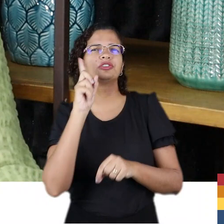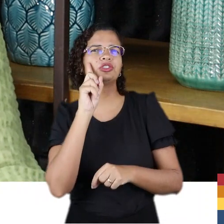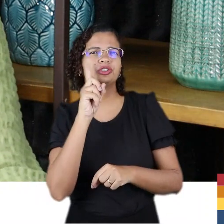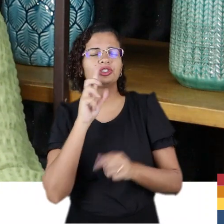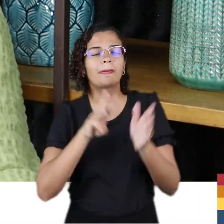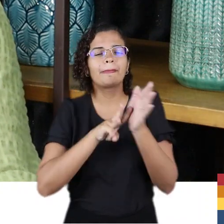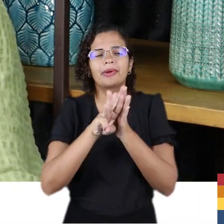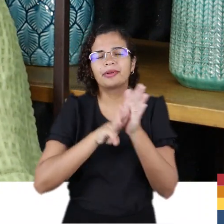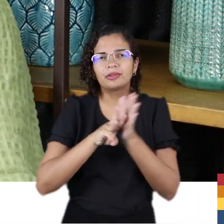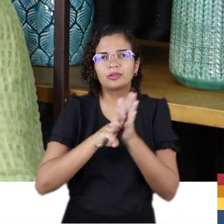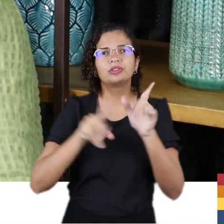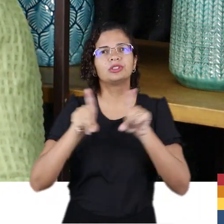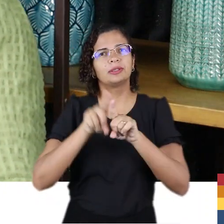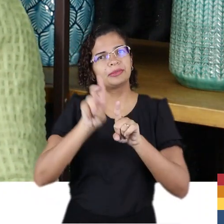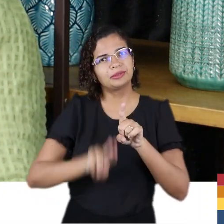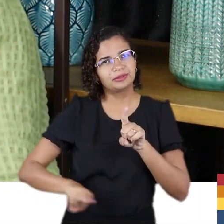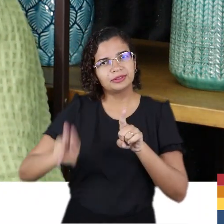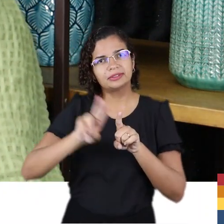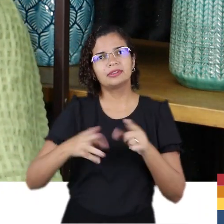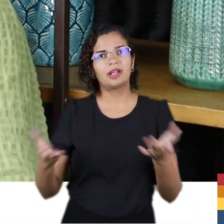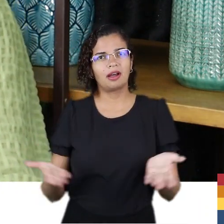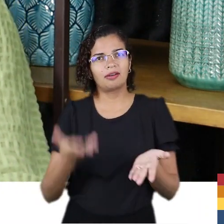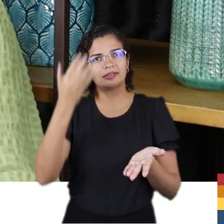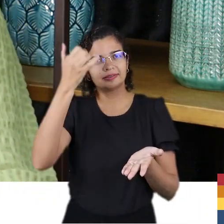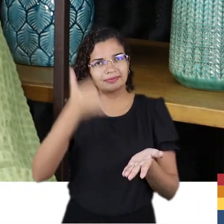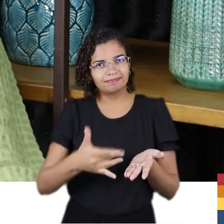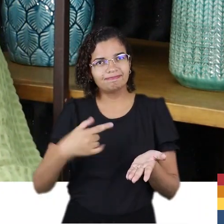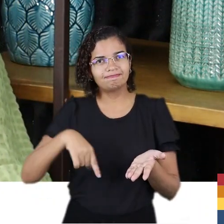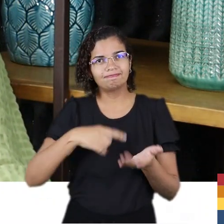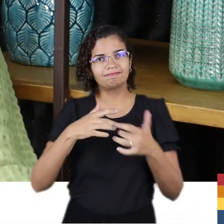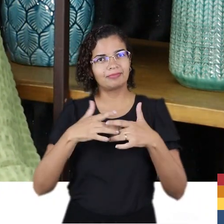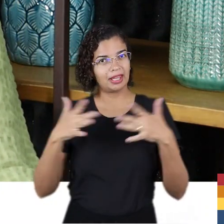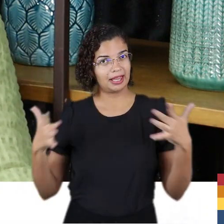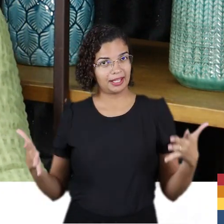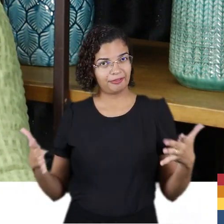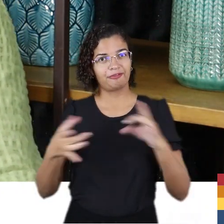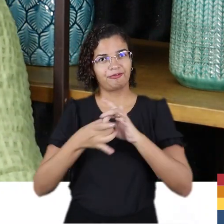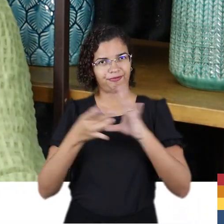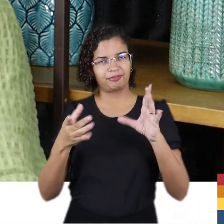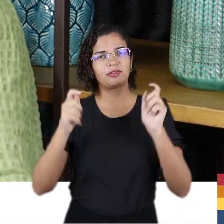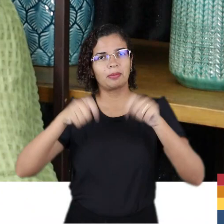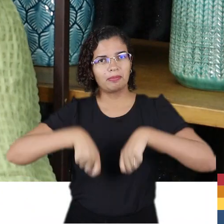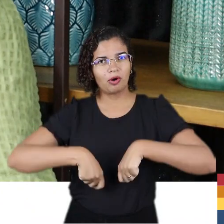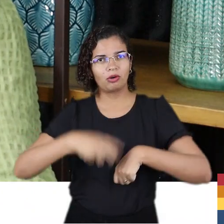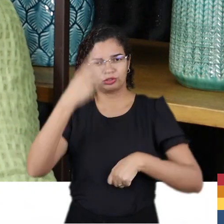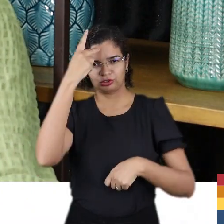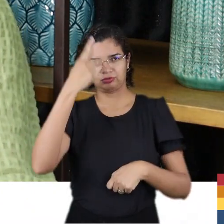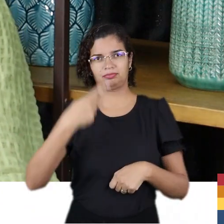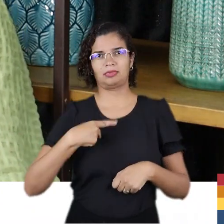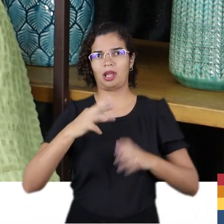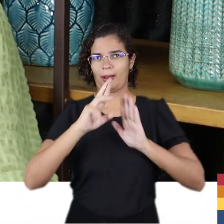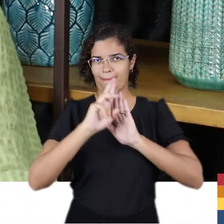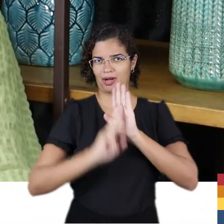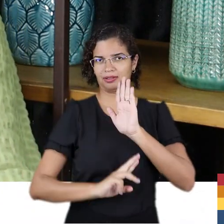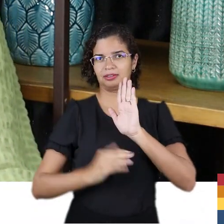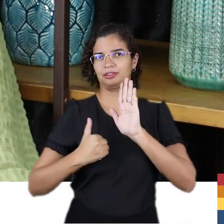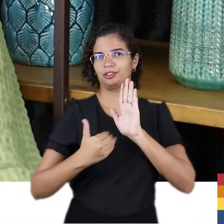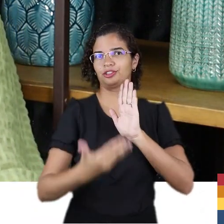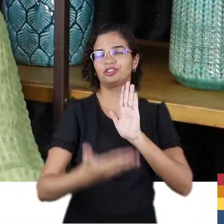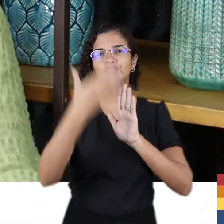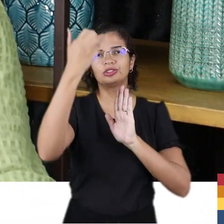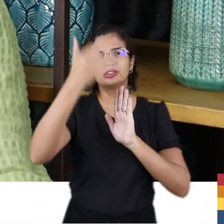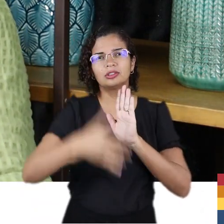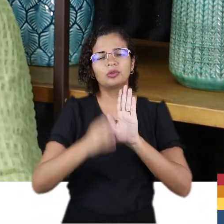aqui, a gente se coloca também à disposição, né? Enquanto representante, né? Da supervisão do currículo escolar, da SEDUC,